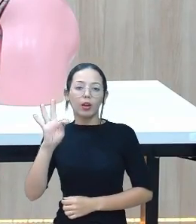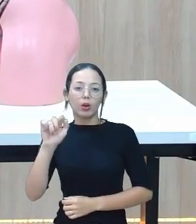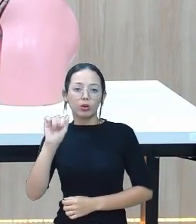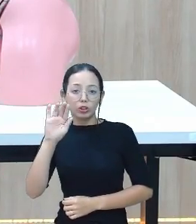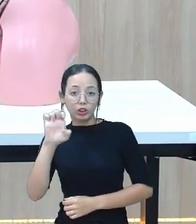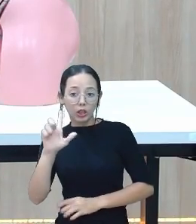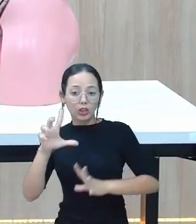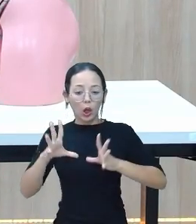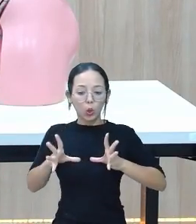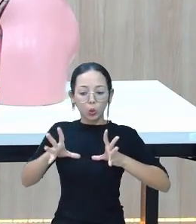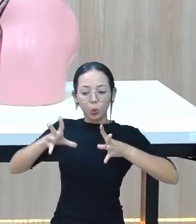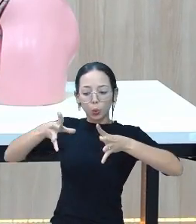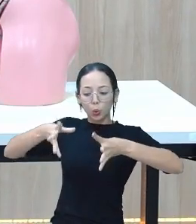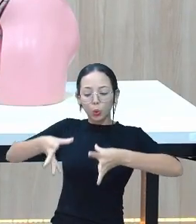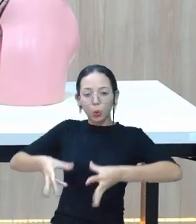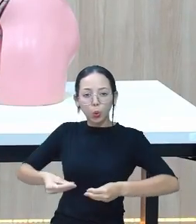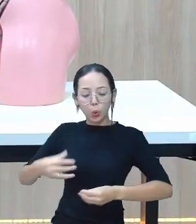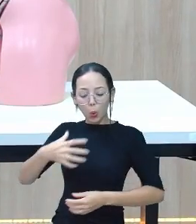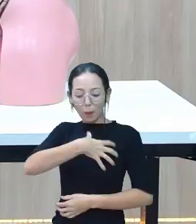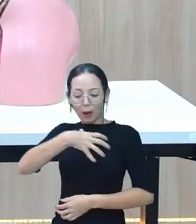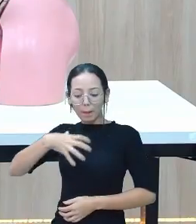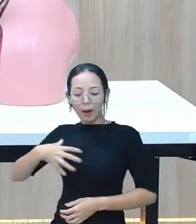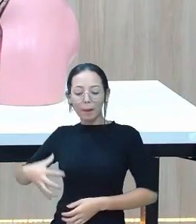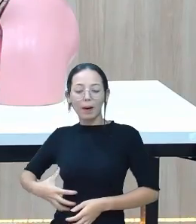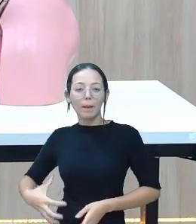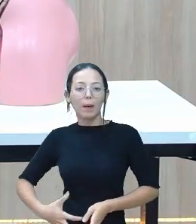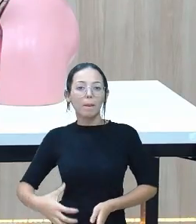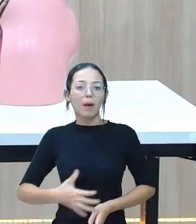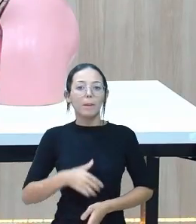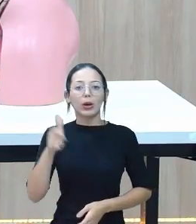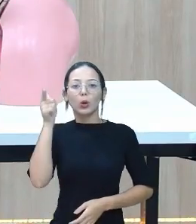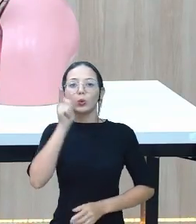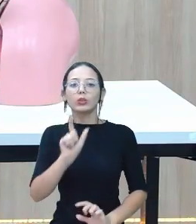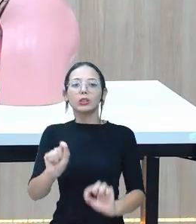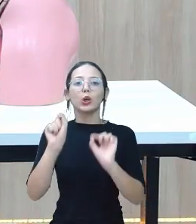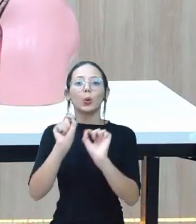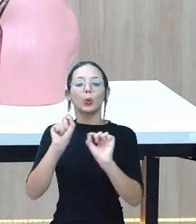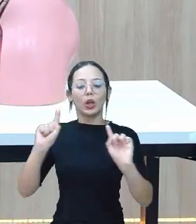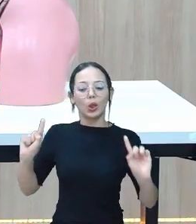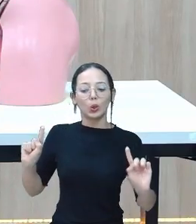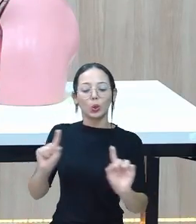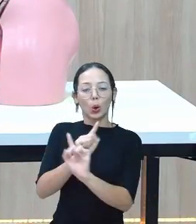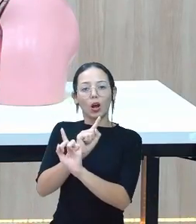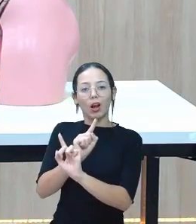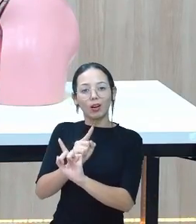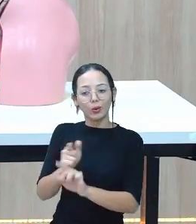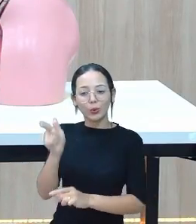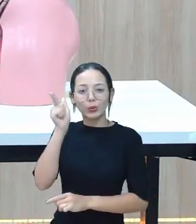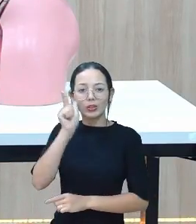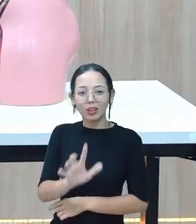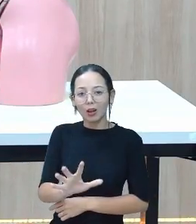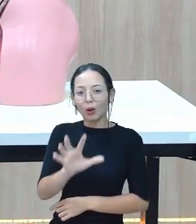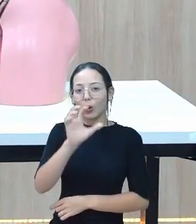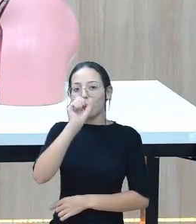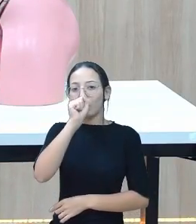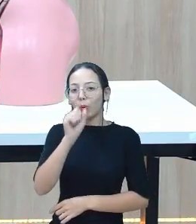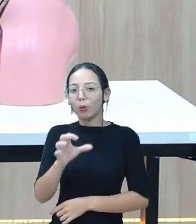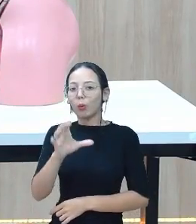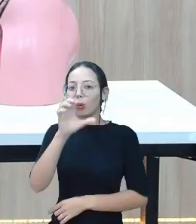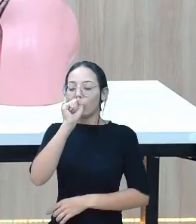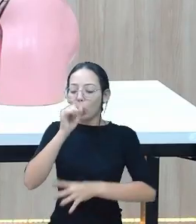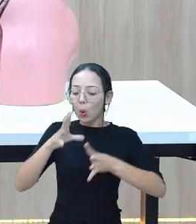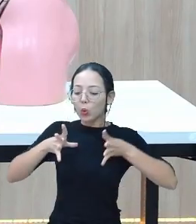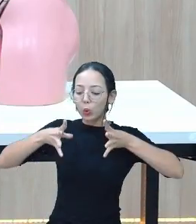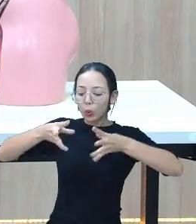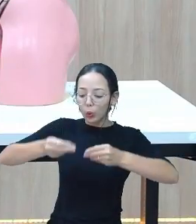é todo um conjunto de órgãos para que ocorra a nossa respiração. Todos trabalhando